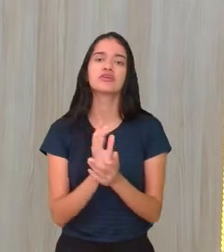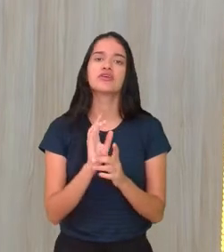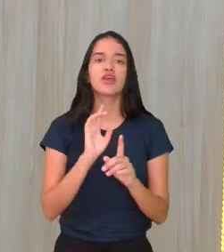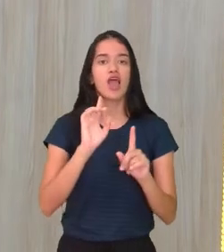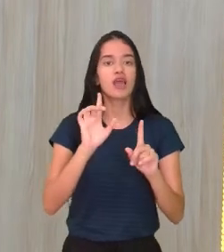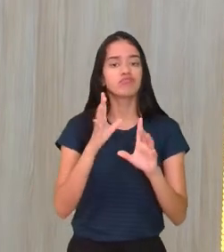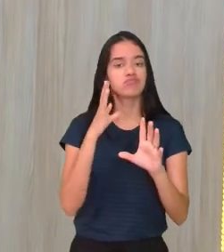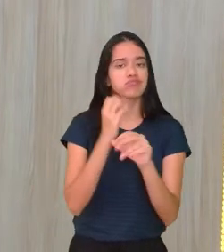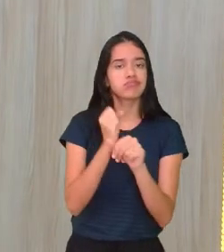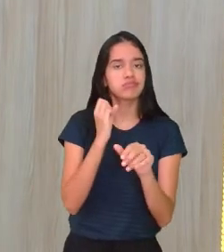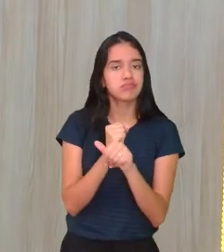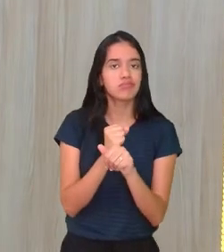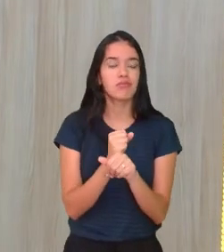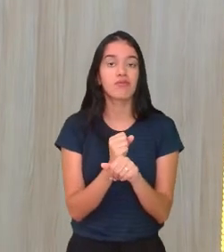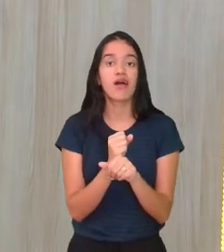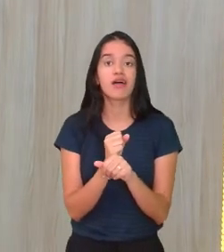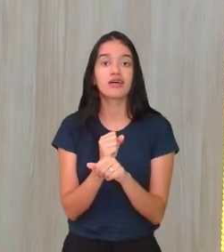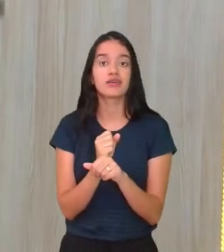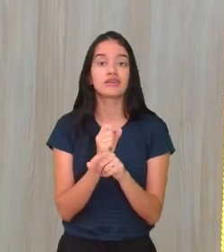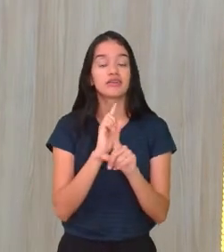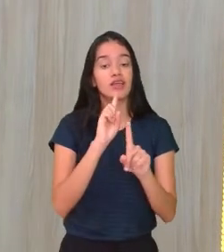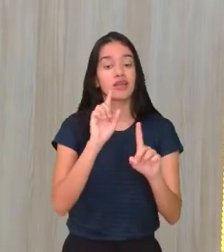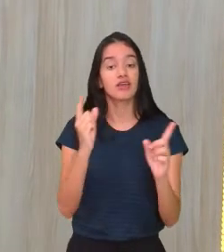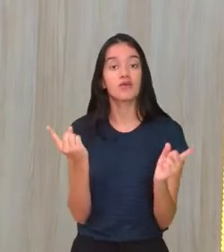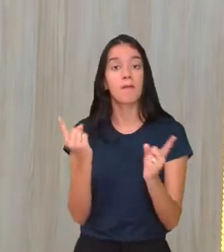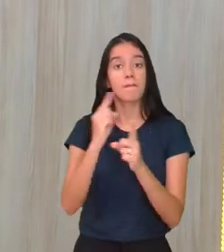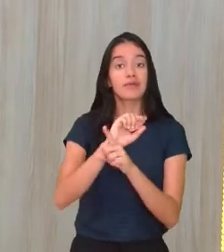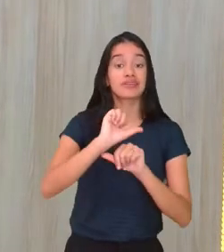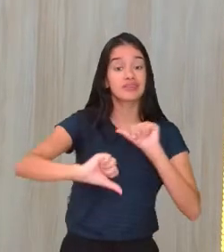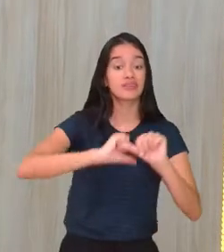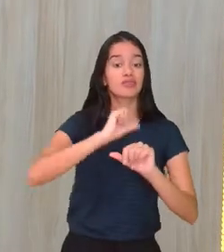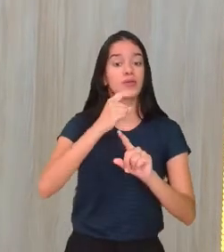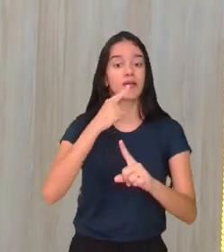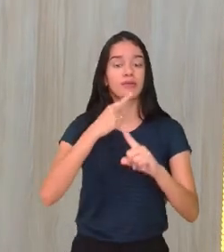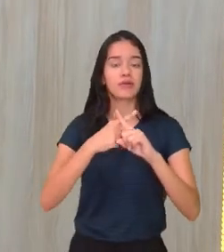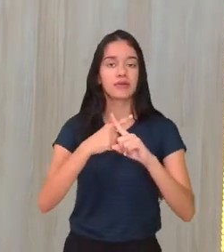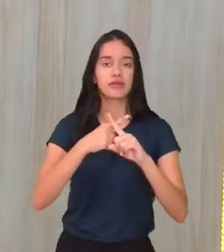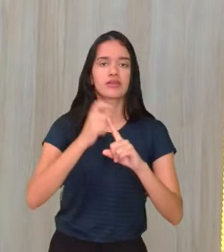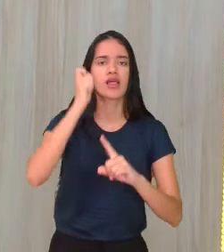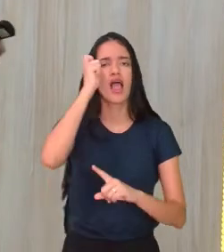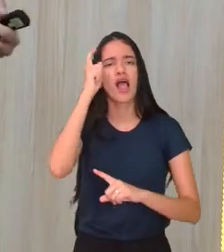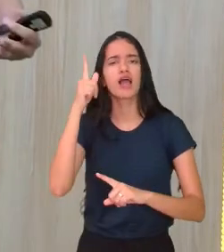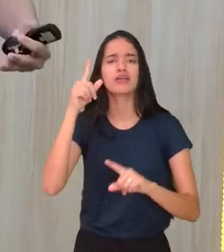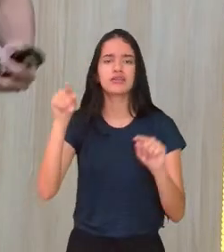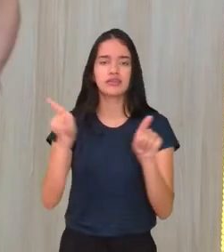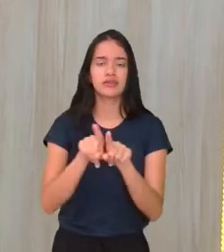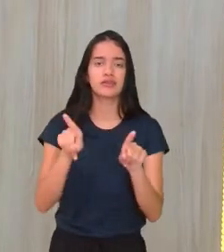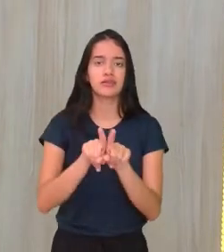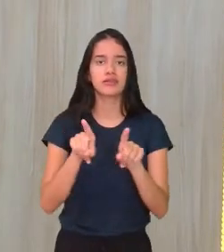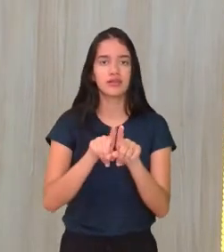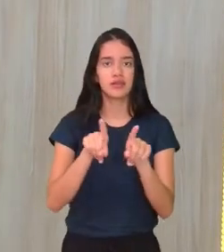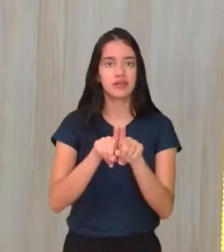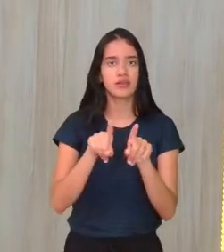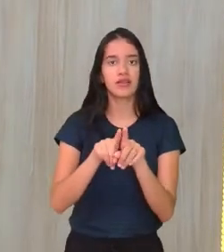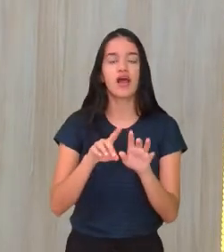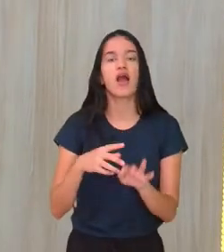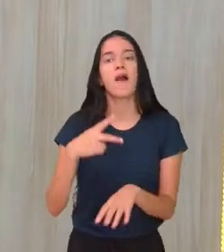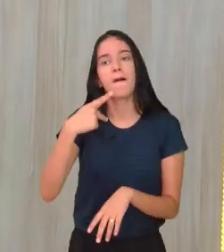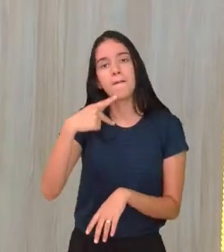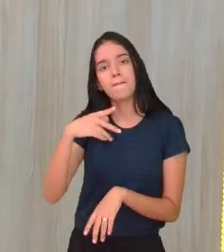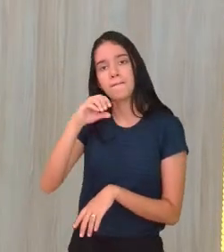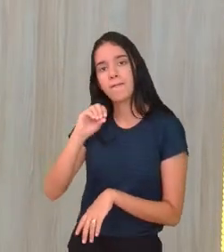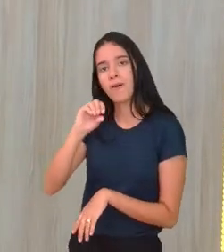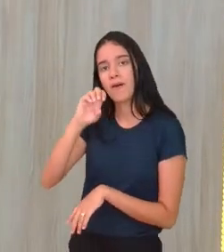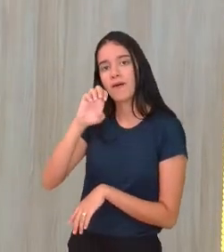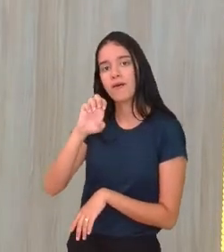em uma multiplicação, certo? A mesma ideia vale para a potenciação, né? A potenciação é